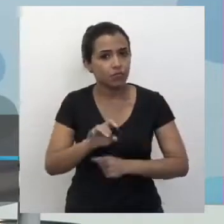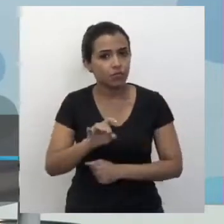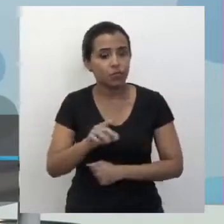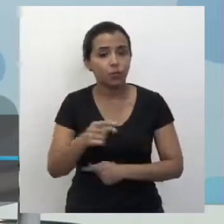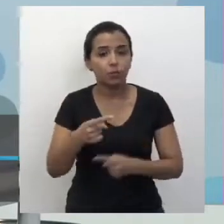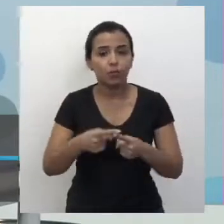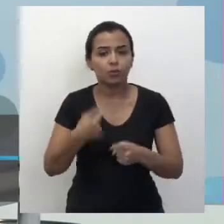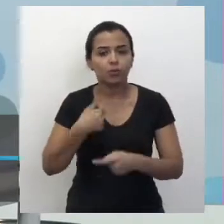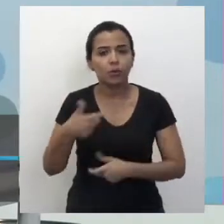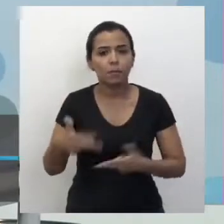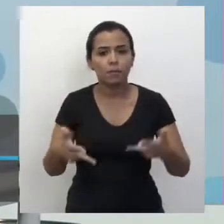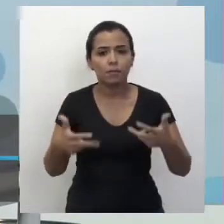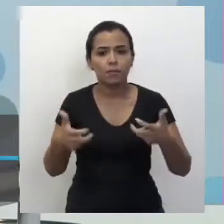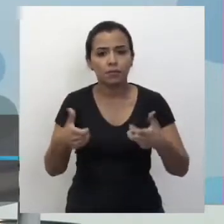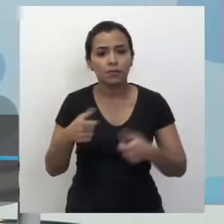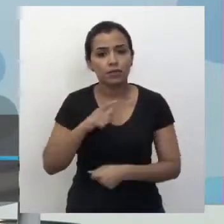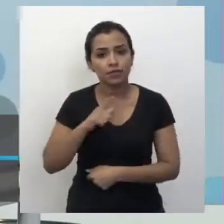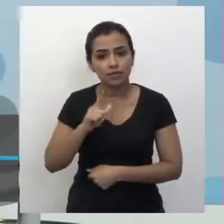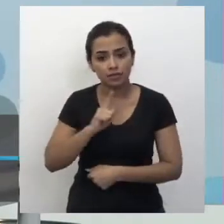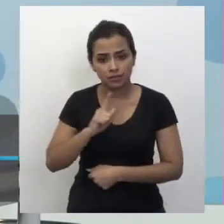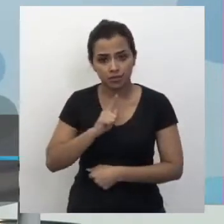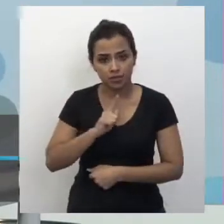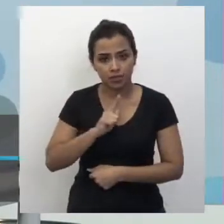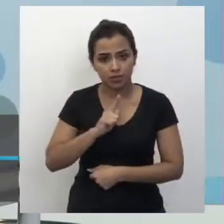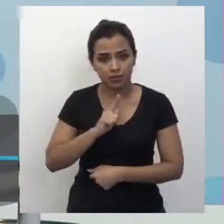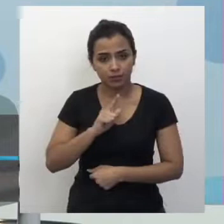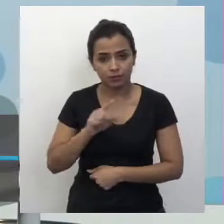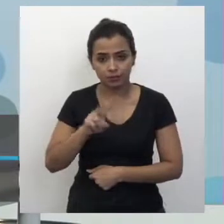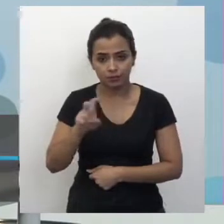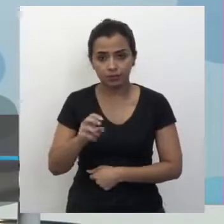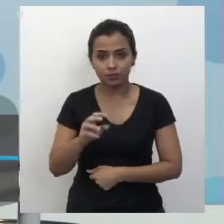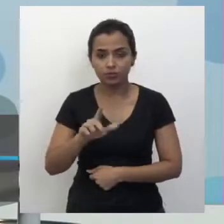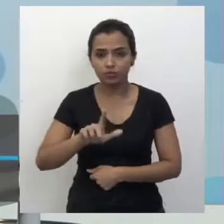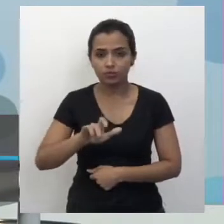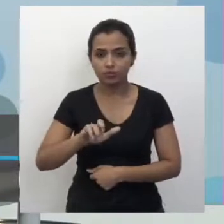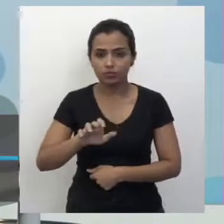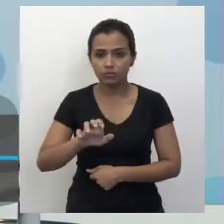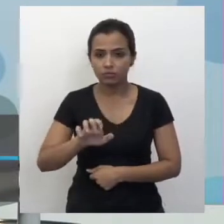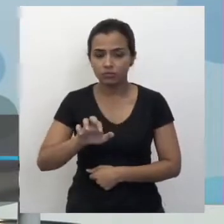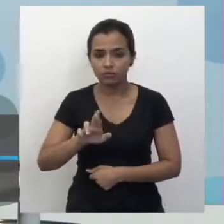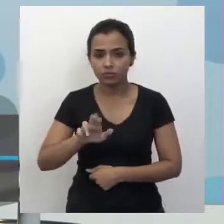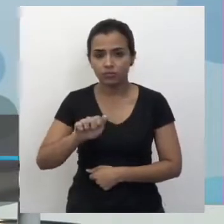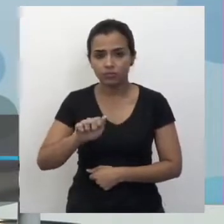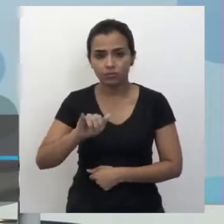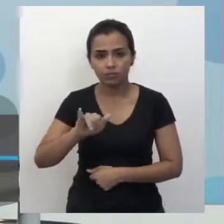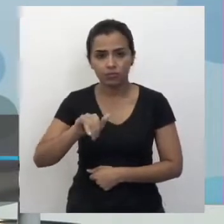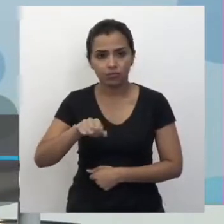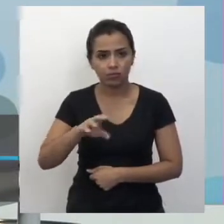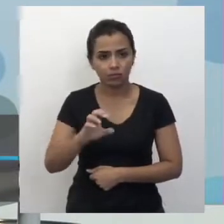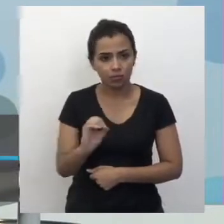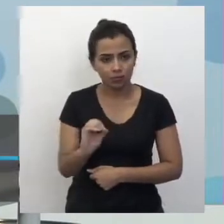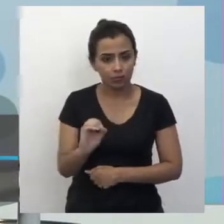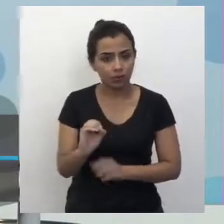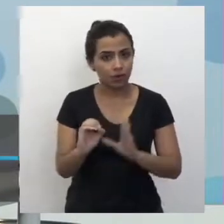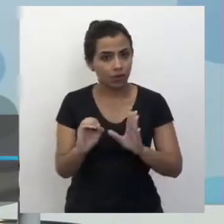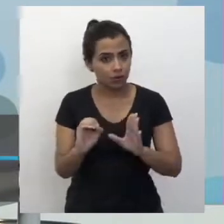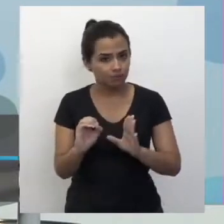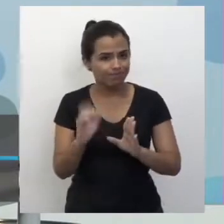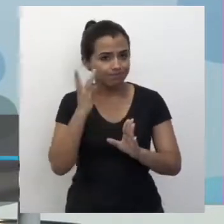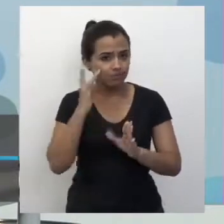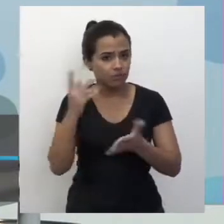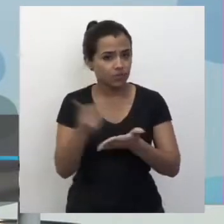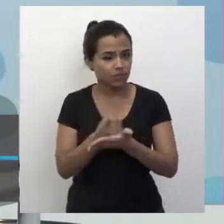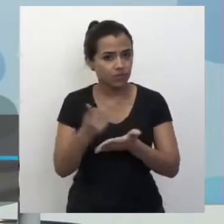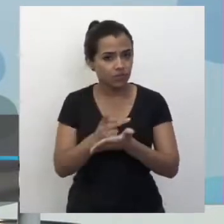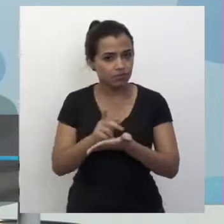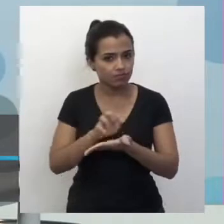que teve uma colocação que usou o termo liberalismo, pode até ser uma questão de erro de digitação, mas acho importante a gente pontuar